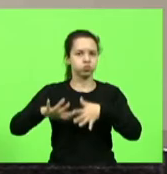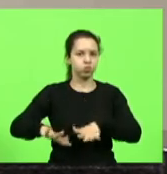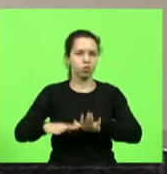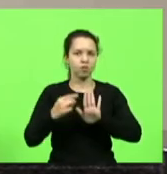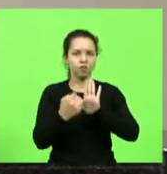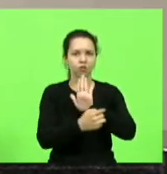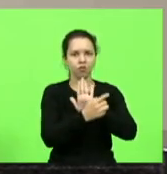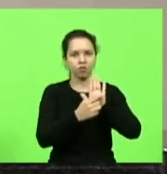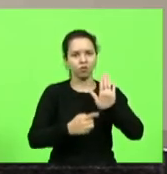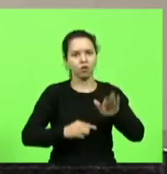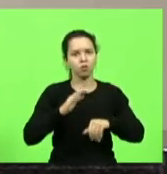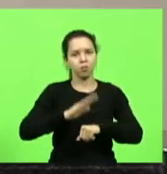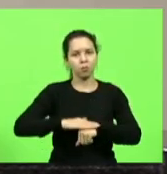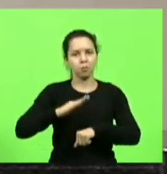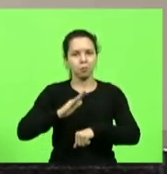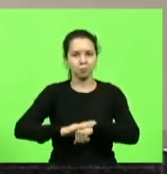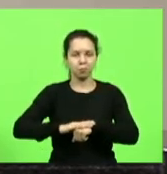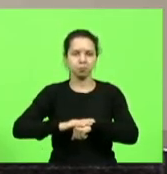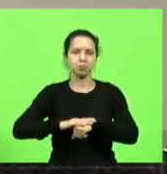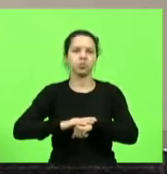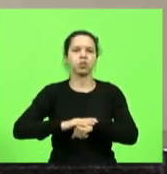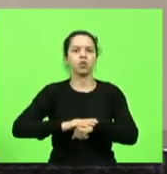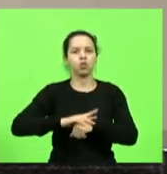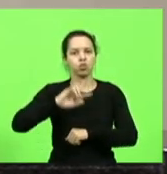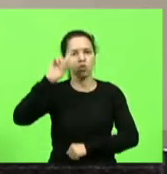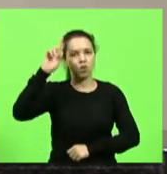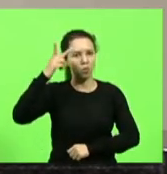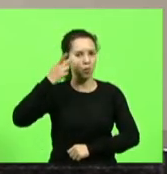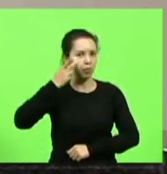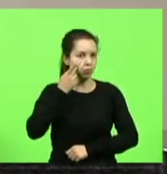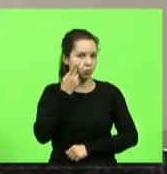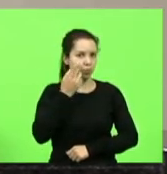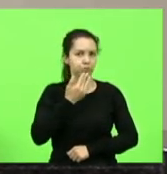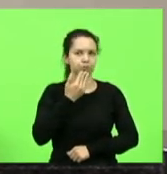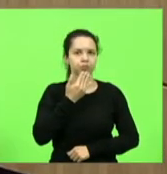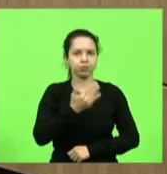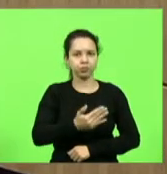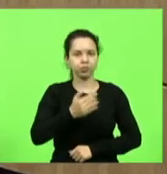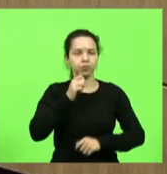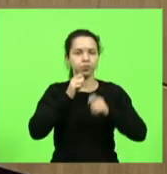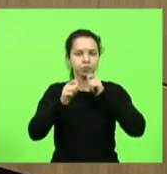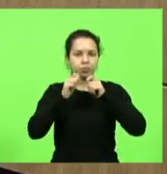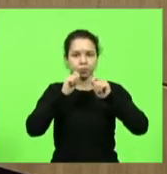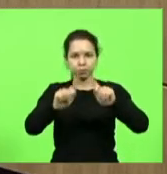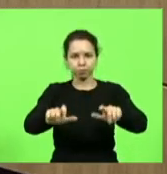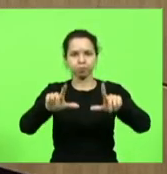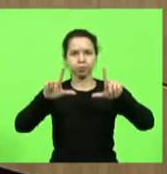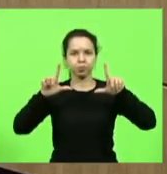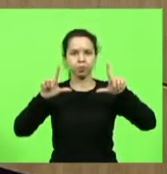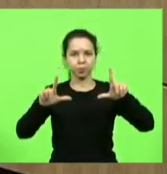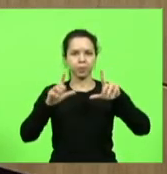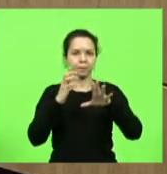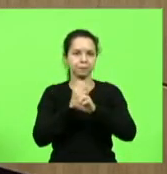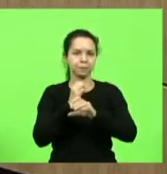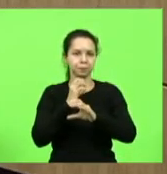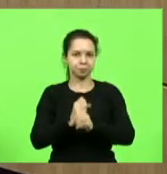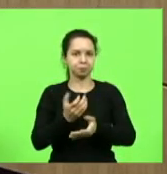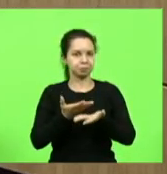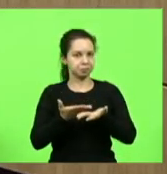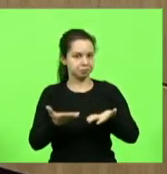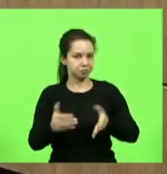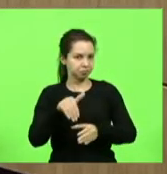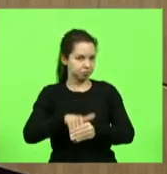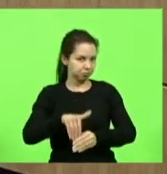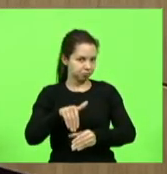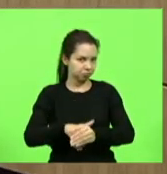deputado Milton Obos. Peço assessoria para que abra o painel para que os senhores deputados possam exercer seu